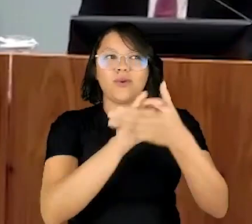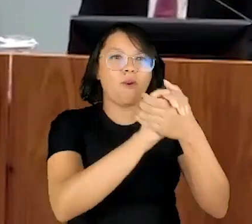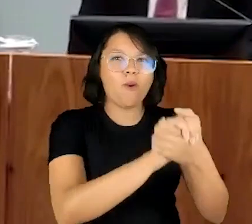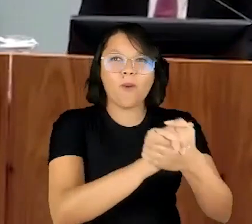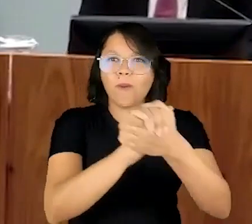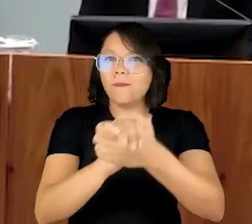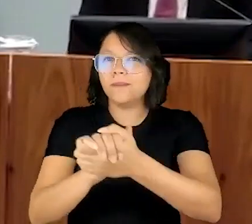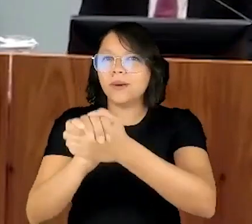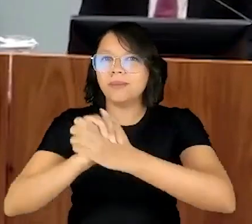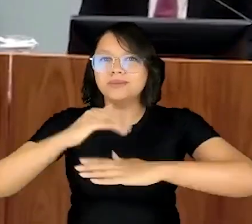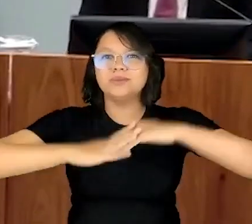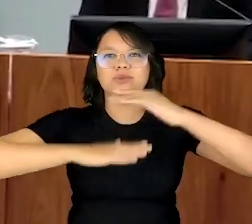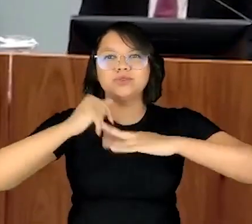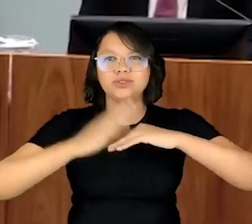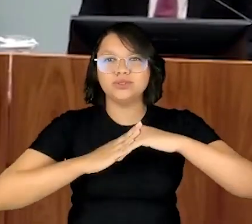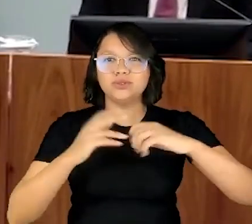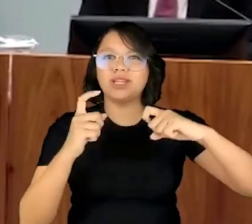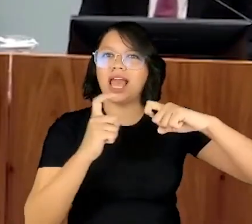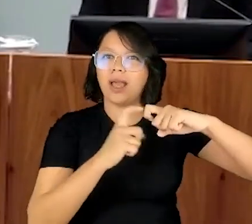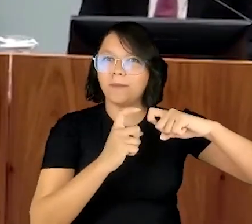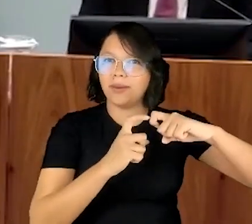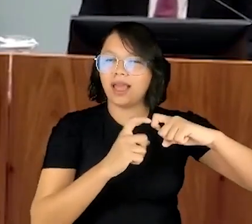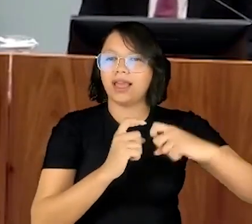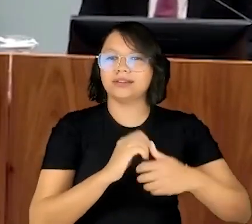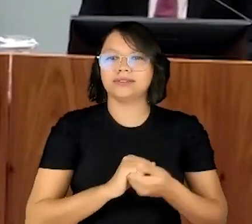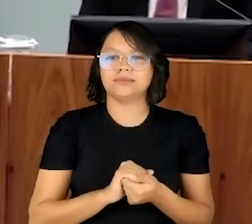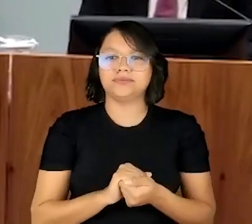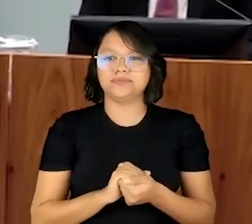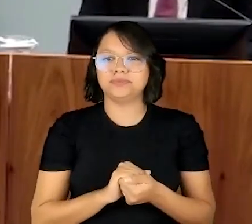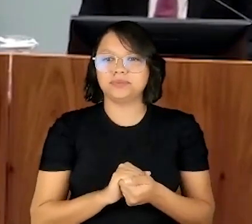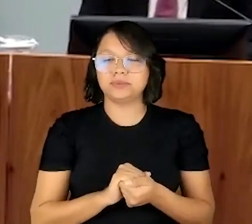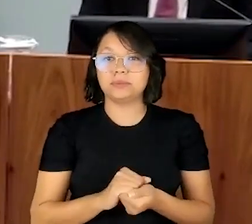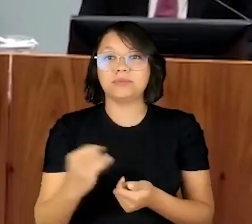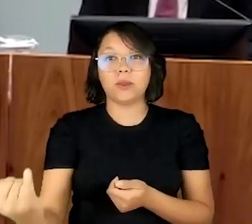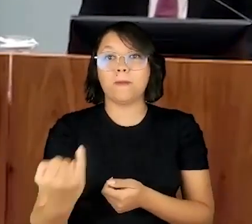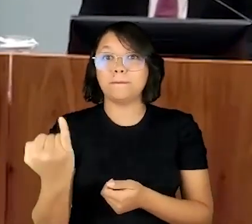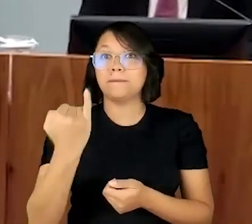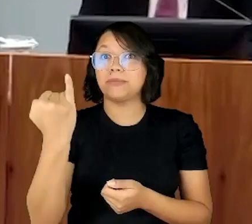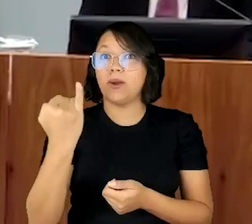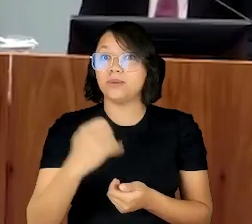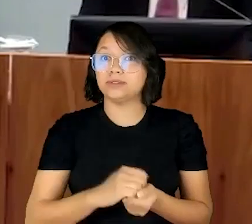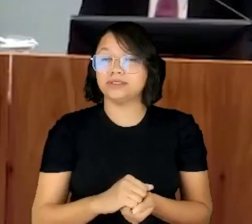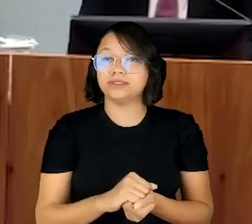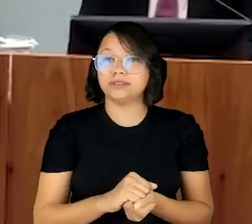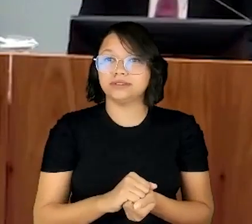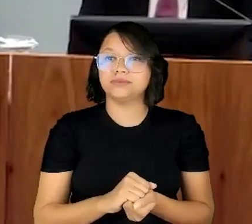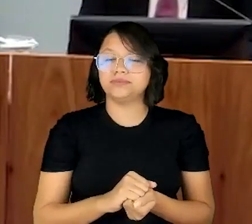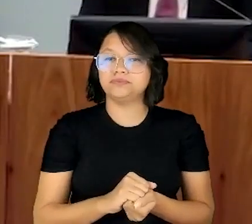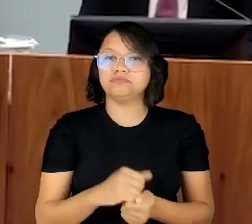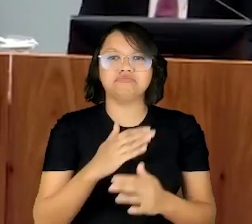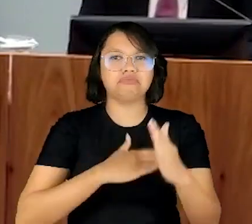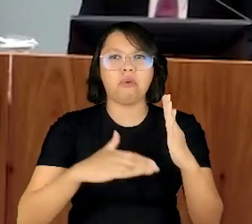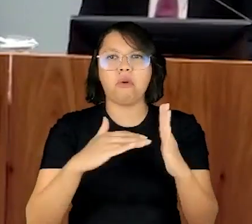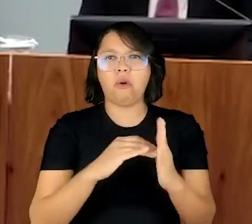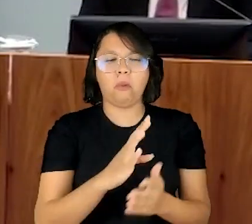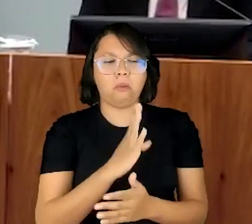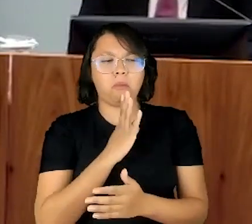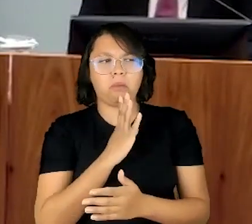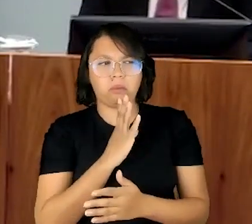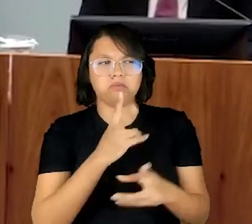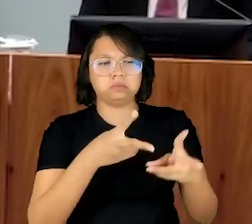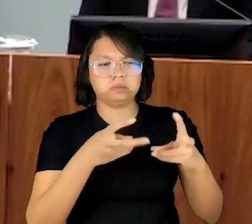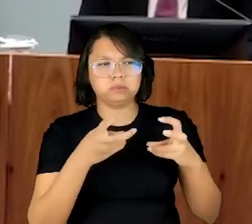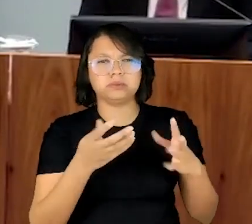os profissionais da medicina, de importância por todos reconhecida,